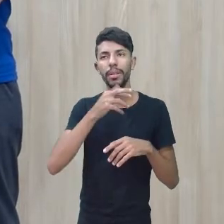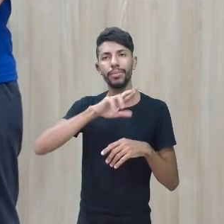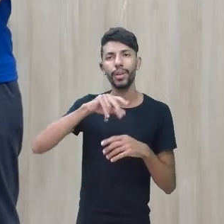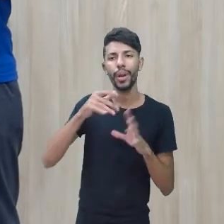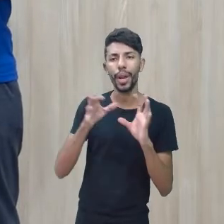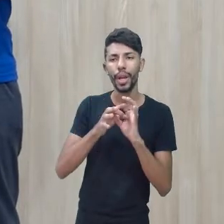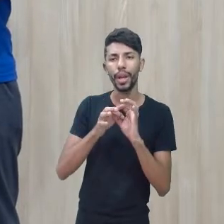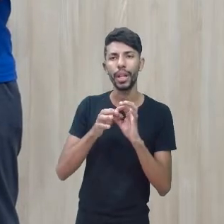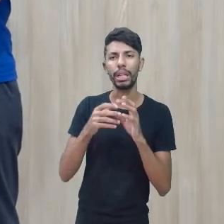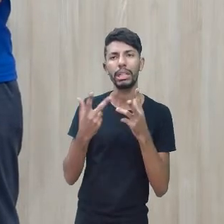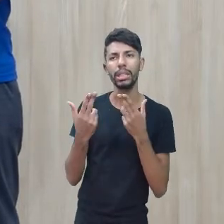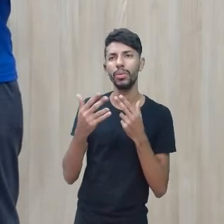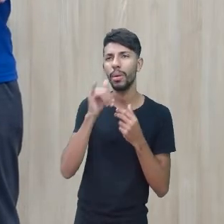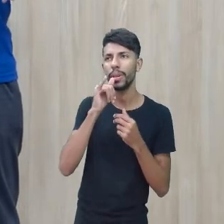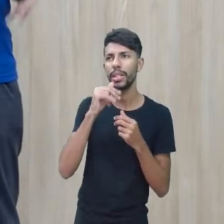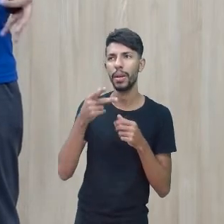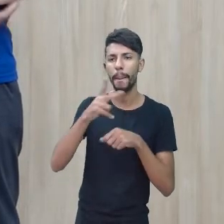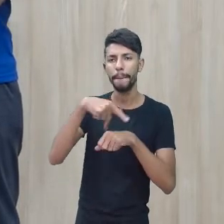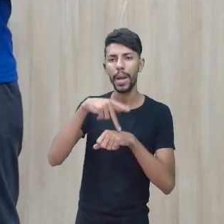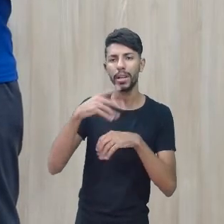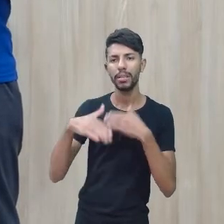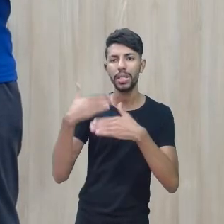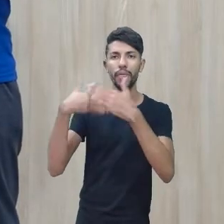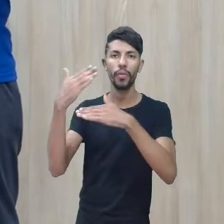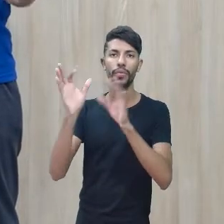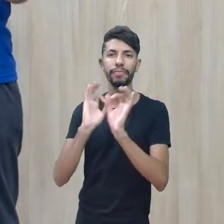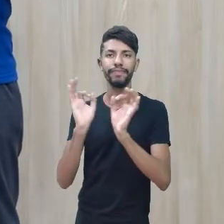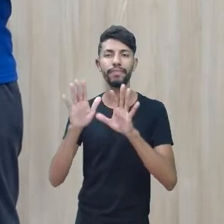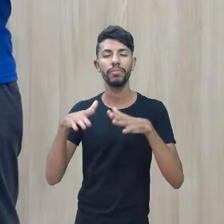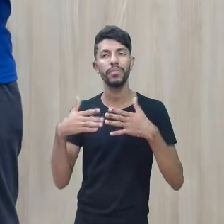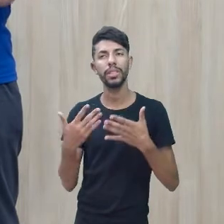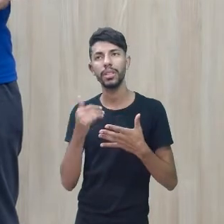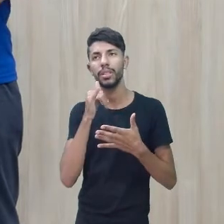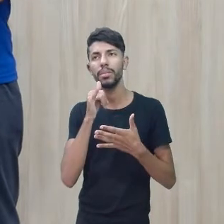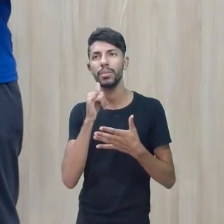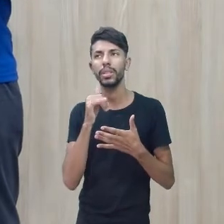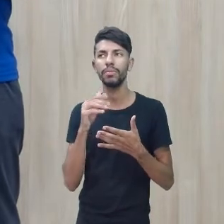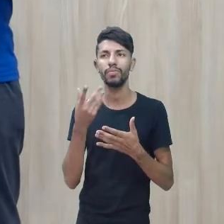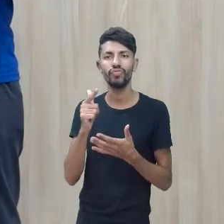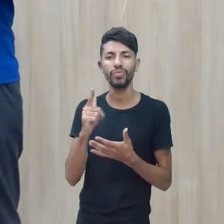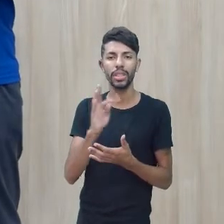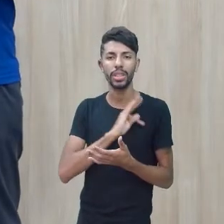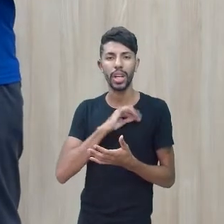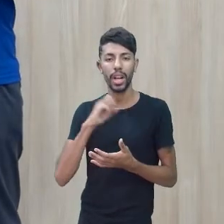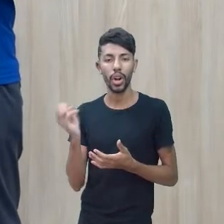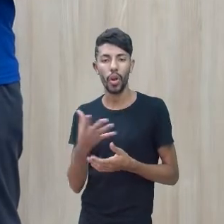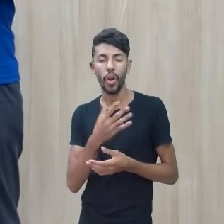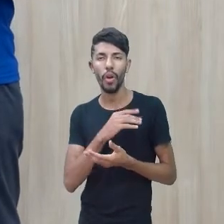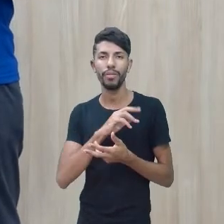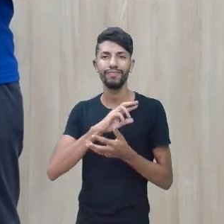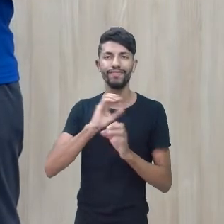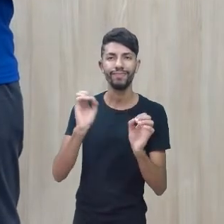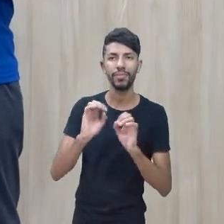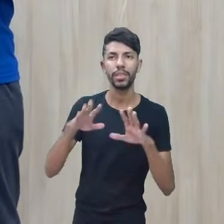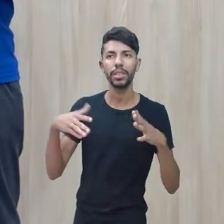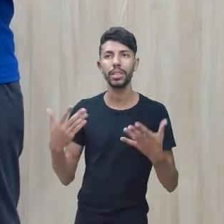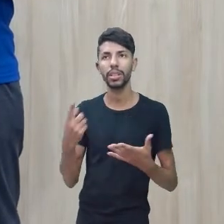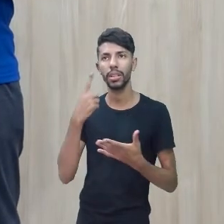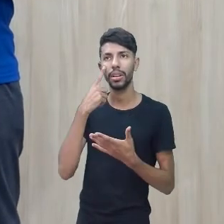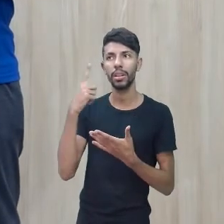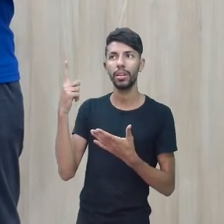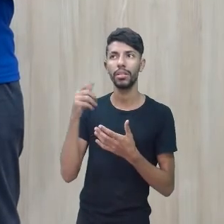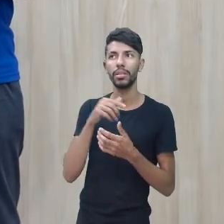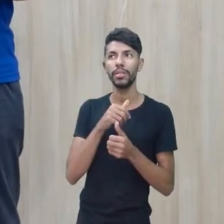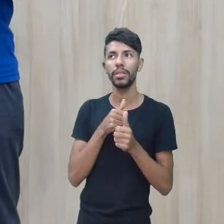desenvolvidos, com técnicas inovadoras e que pode atender a população. Também é um sistema bastante sofrido, e você vai acompanhando aqui com a